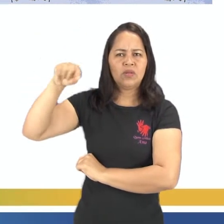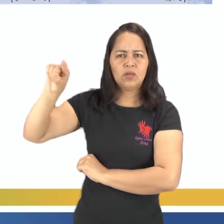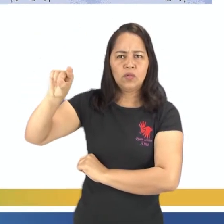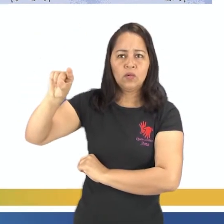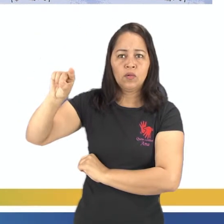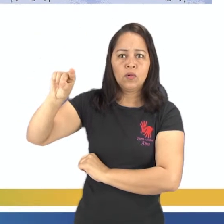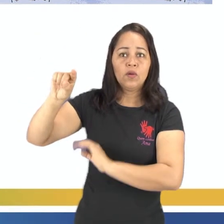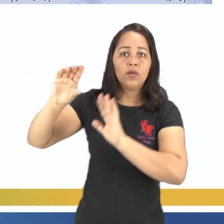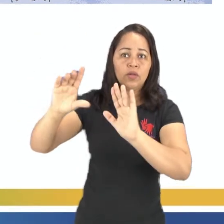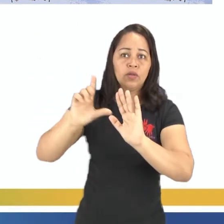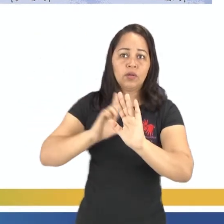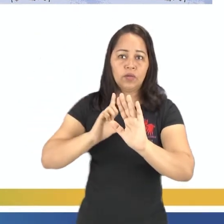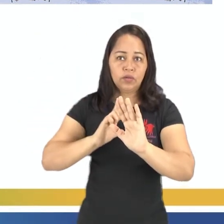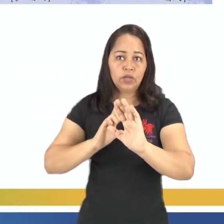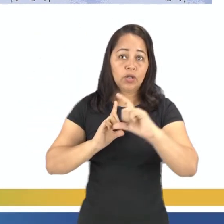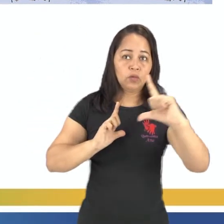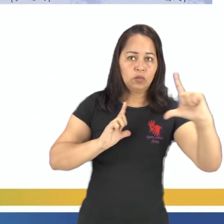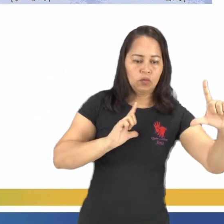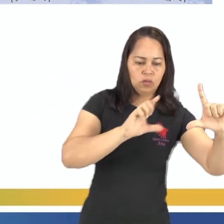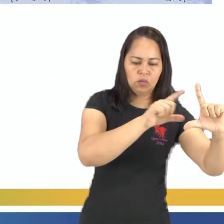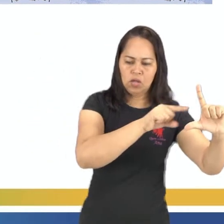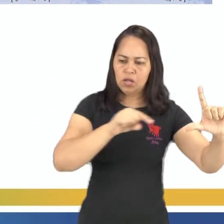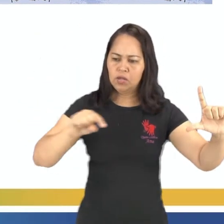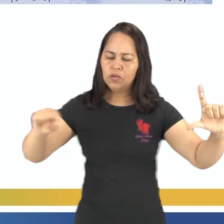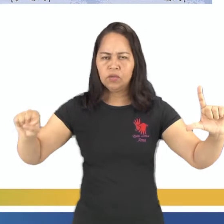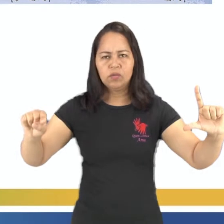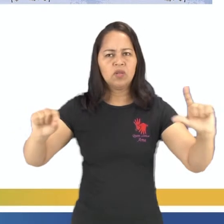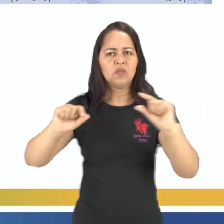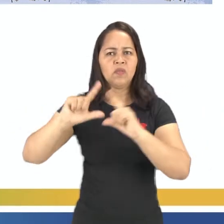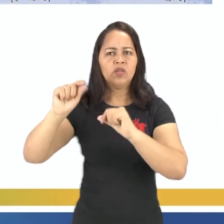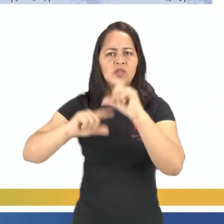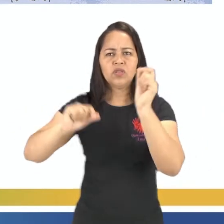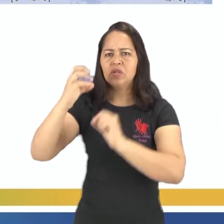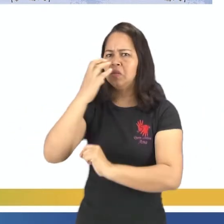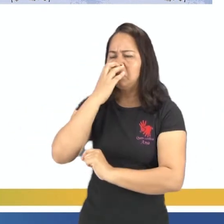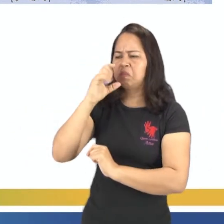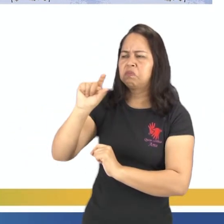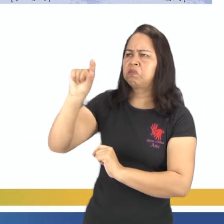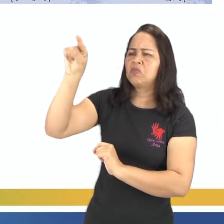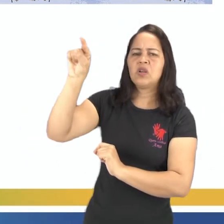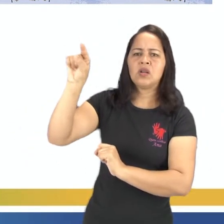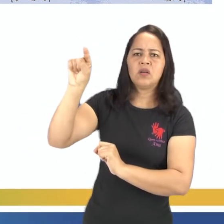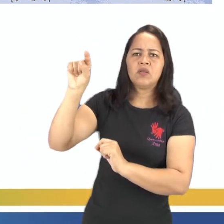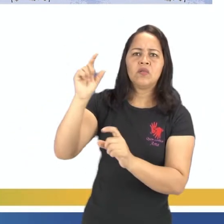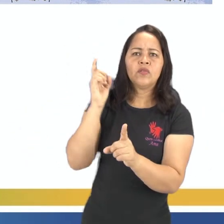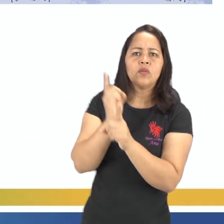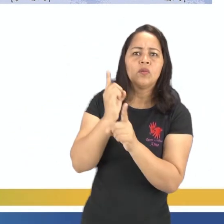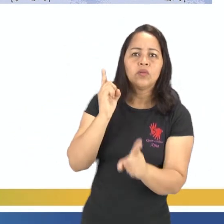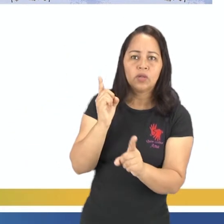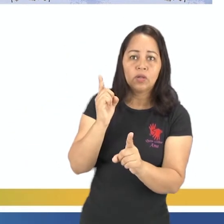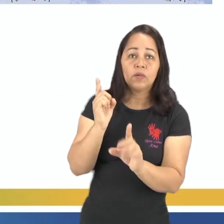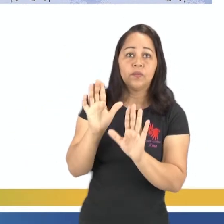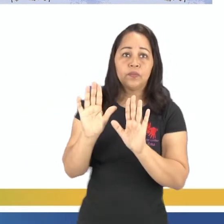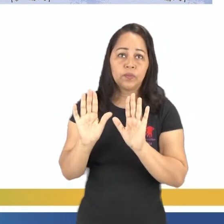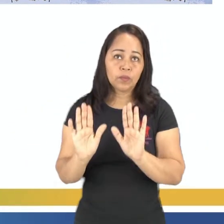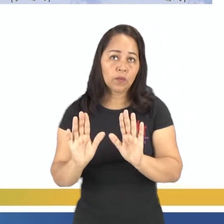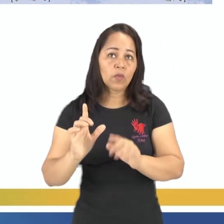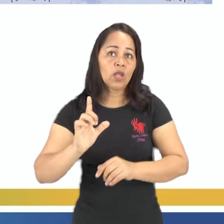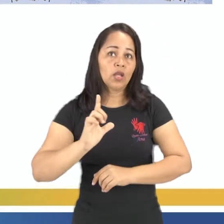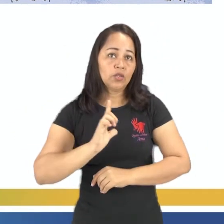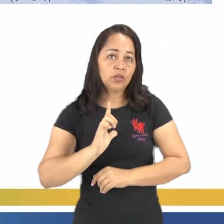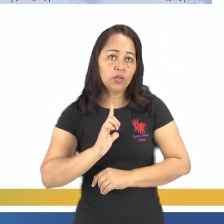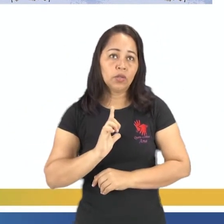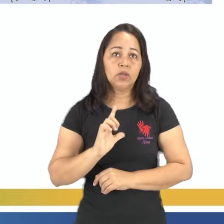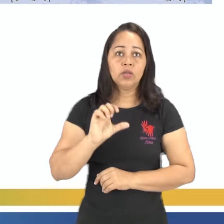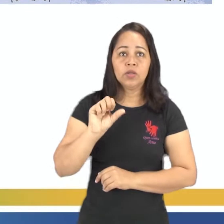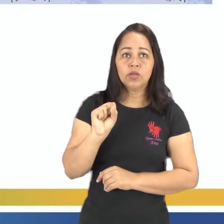levantava ao leste, logo antes do Sol. Observando que esse surgimento, Heliacas de Sírios, o anunciador